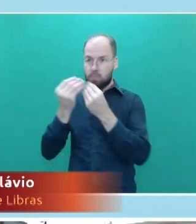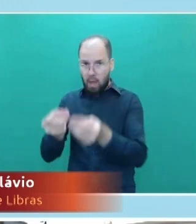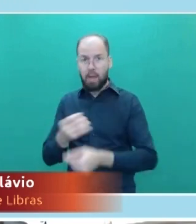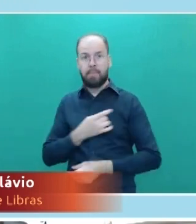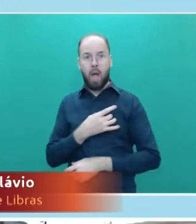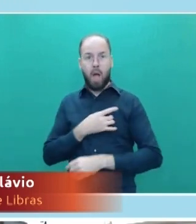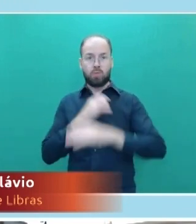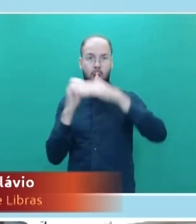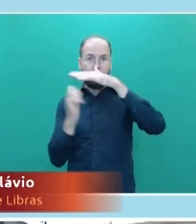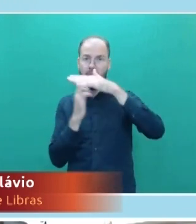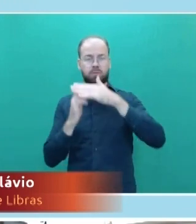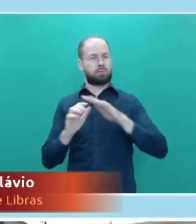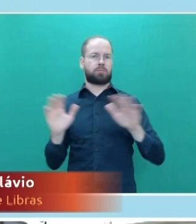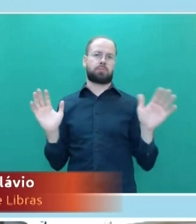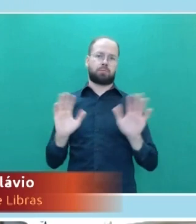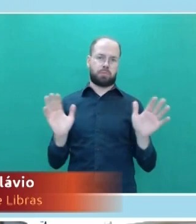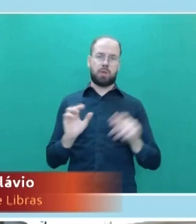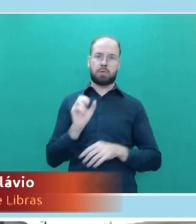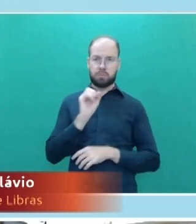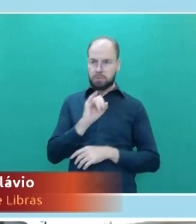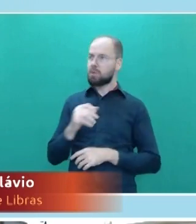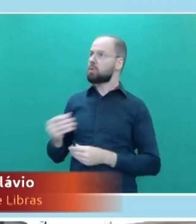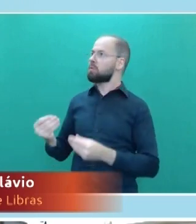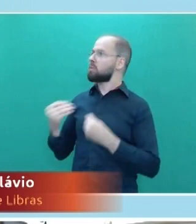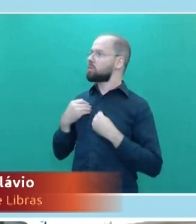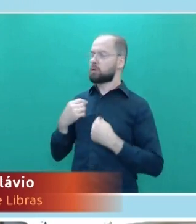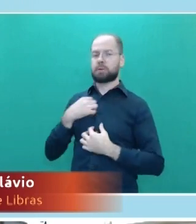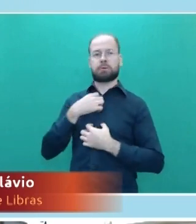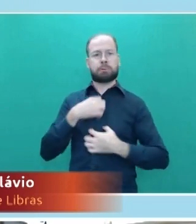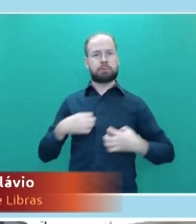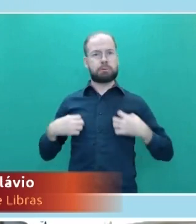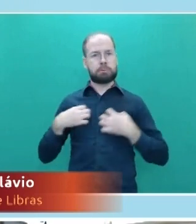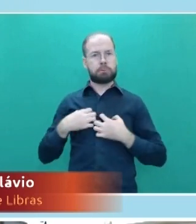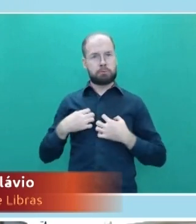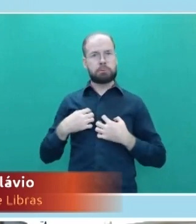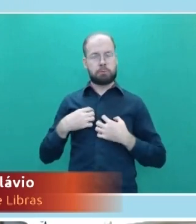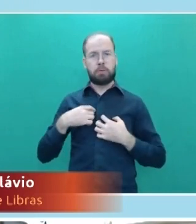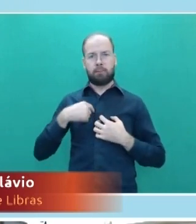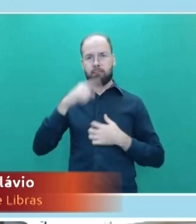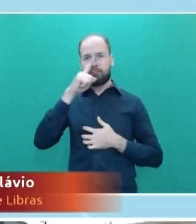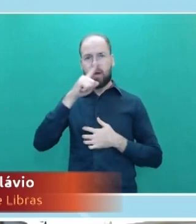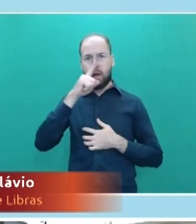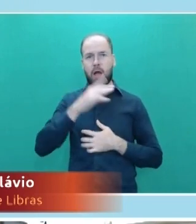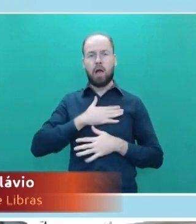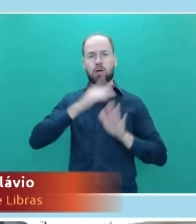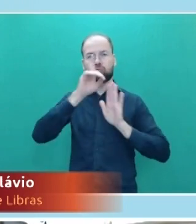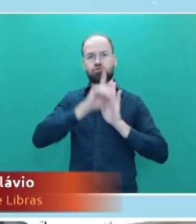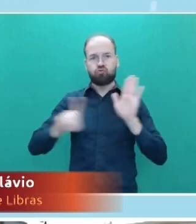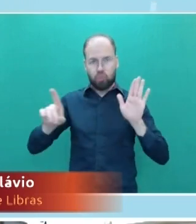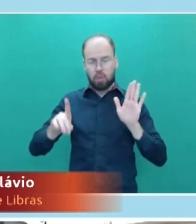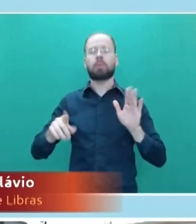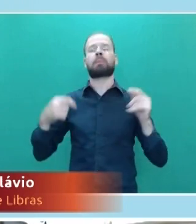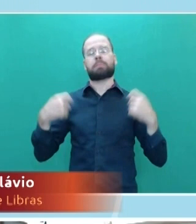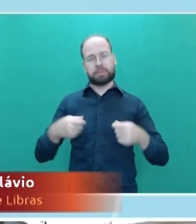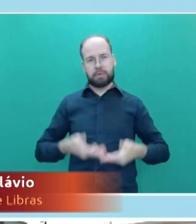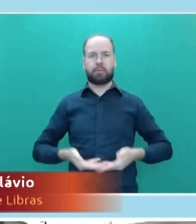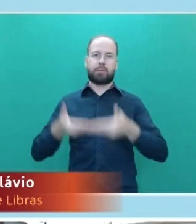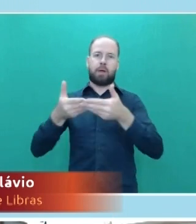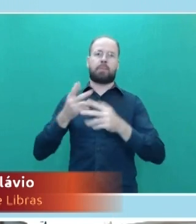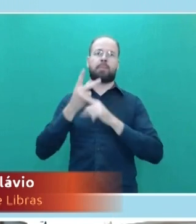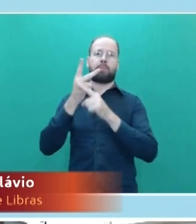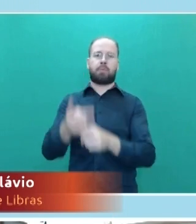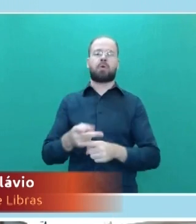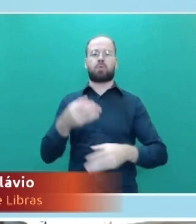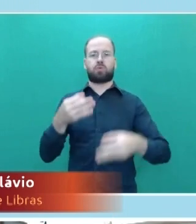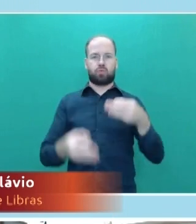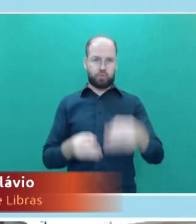nos seus direitos, ele tem que buscar a Justiça do Trabalho. E o empregador também, isso é muito importante ser dito aqui, viu, Camila, que a Justiça do Trabalho ela está